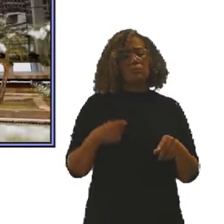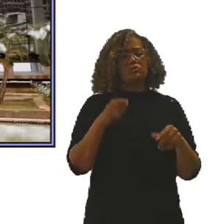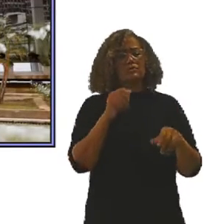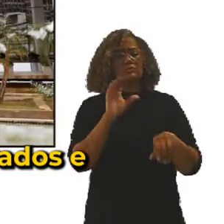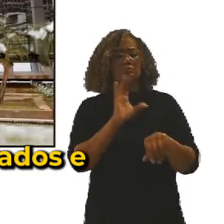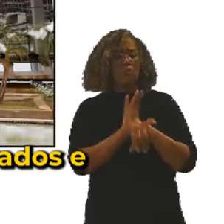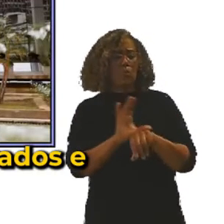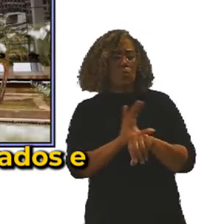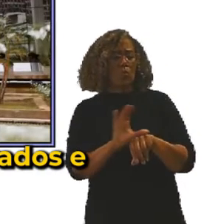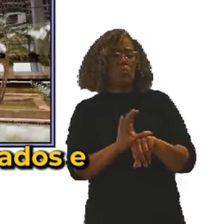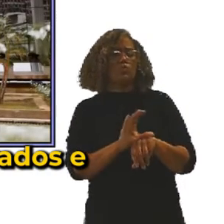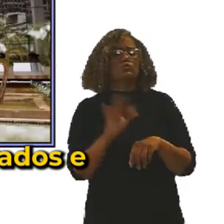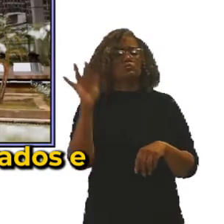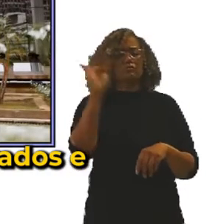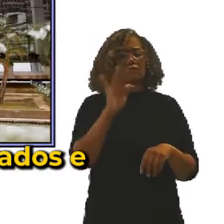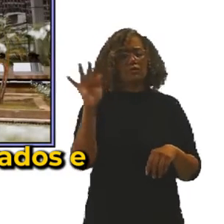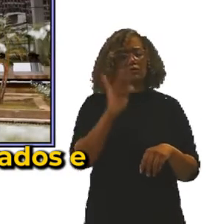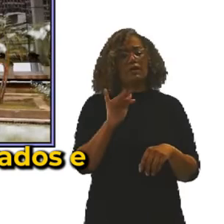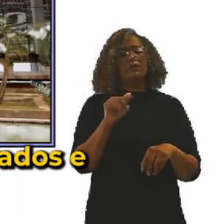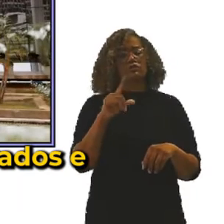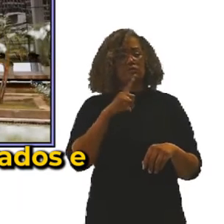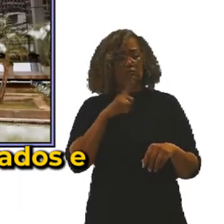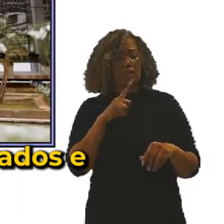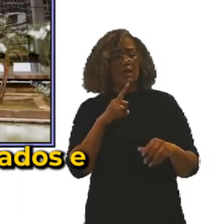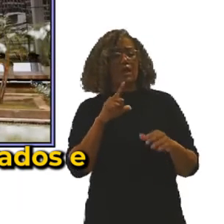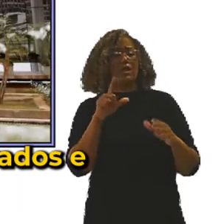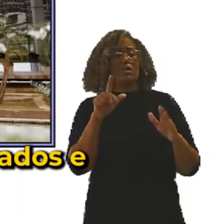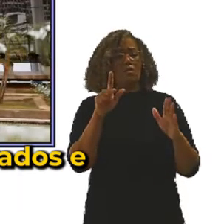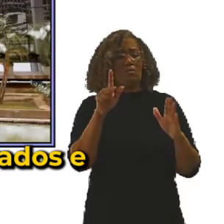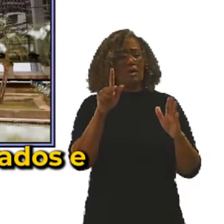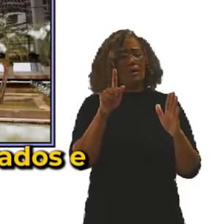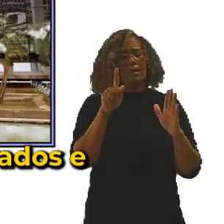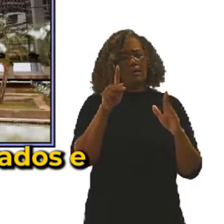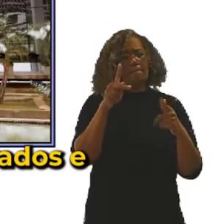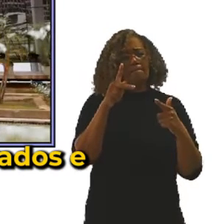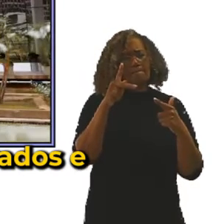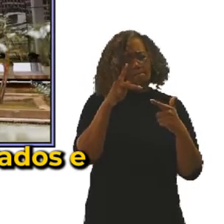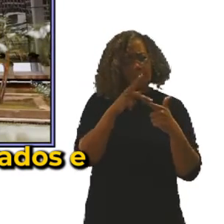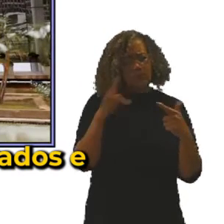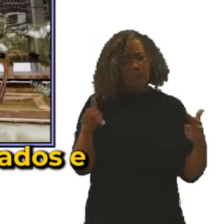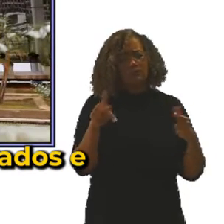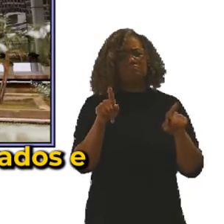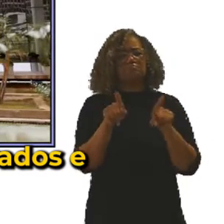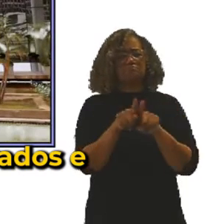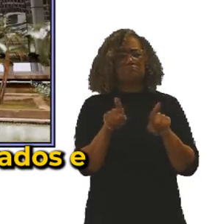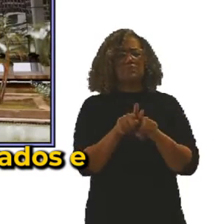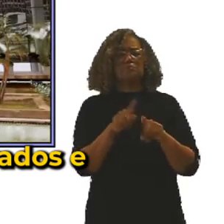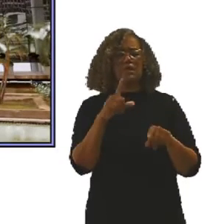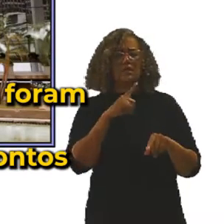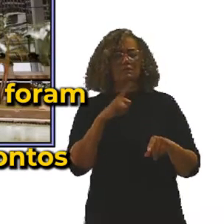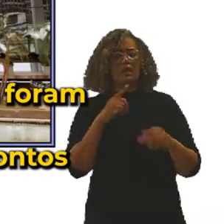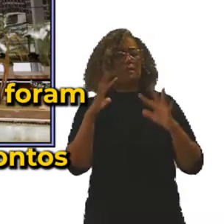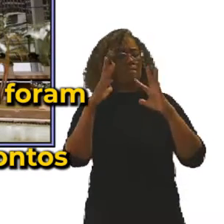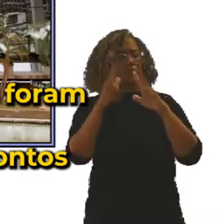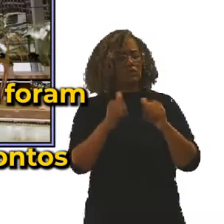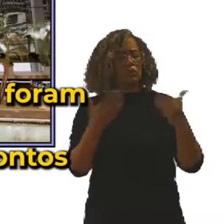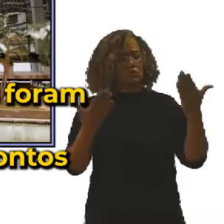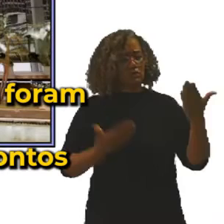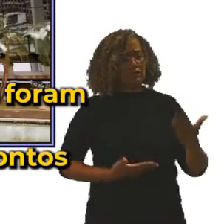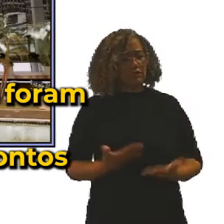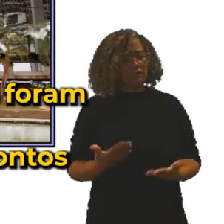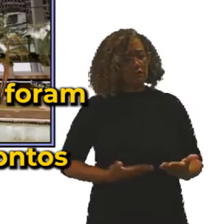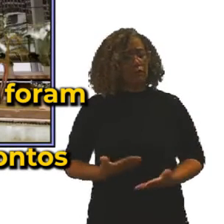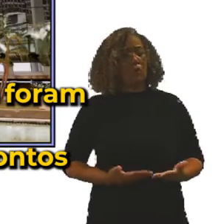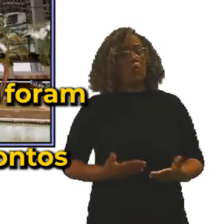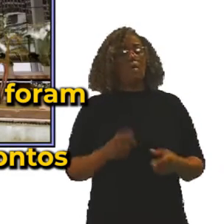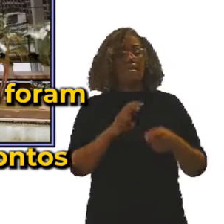regulamentado. Inclusive, saiu uma portaria recente ofertando essas bolsas aos nossos magistrados e servidores. Então,